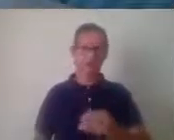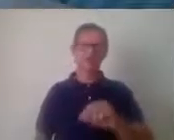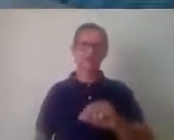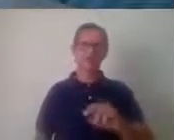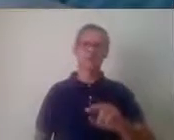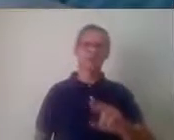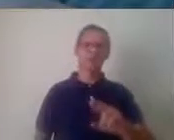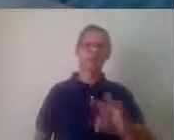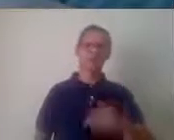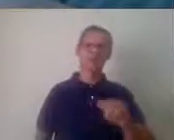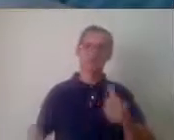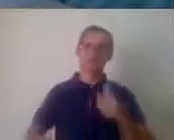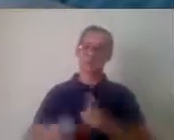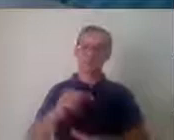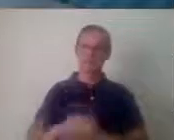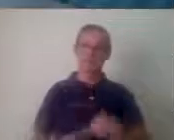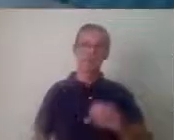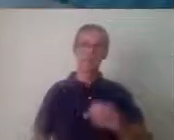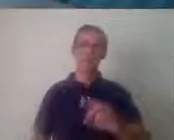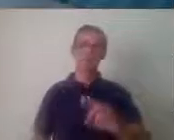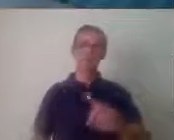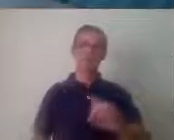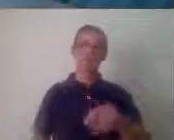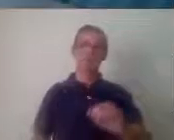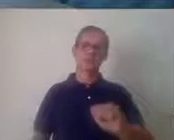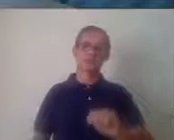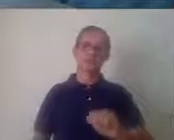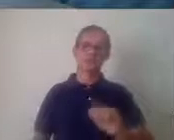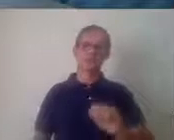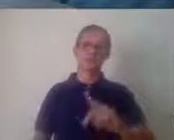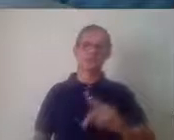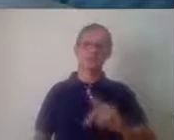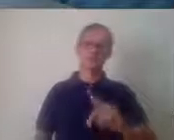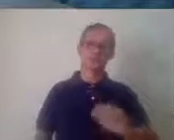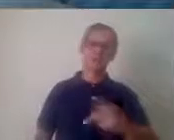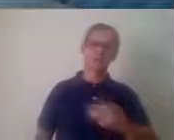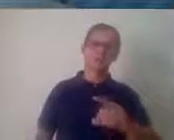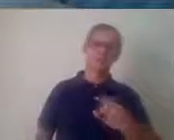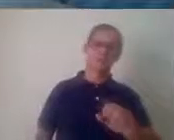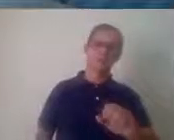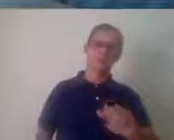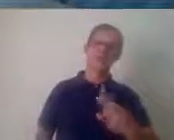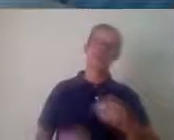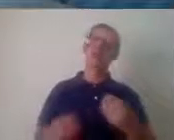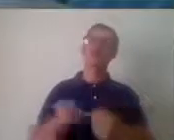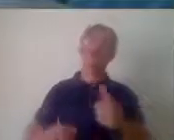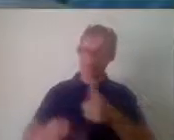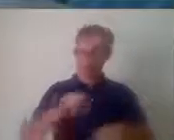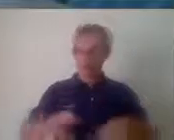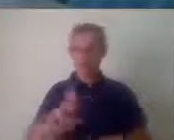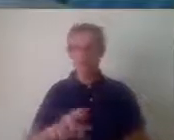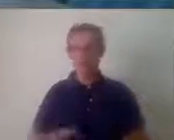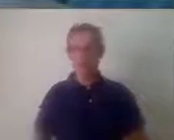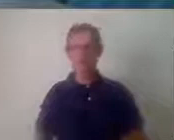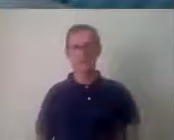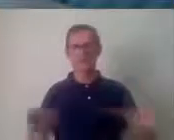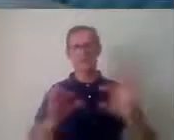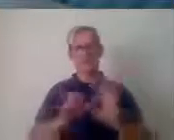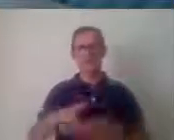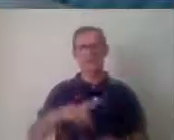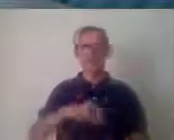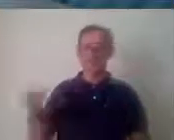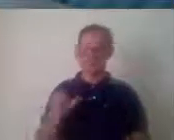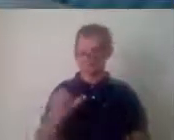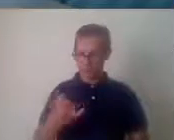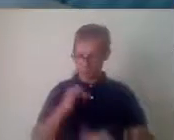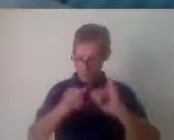polar. Essa que é a ideia. Tem um pequeno detalhe, e como que você vai fazer essa transformação? Utilizando as relações. E tem um detalhe que eu vou